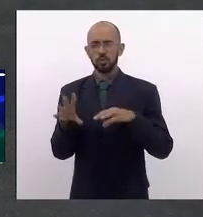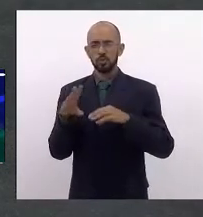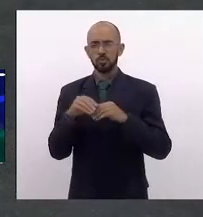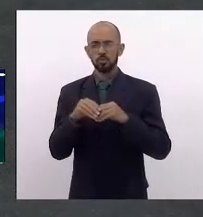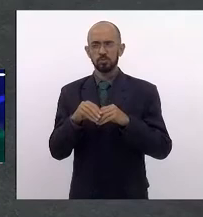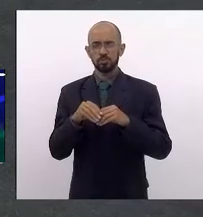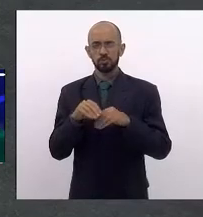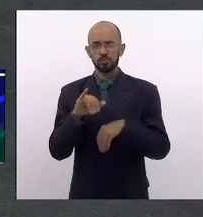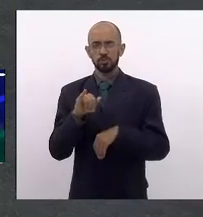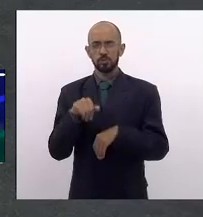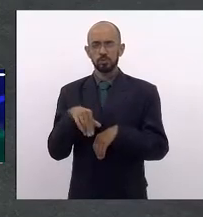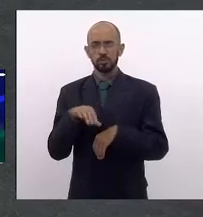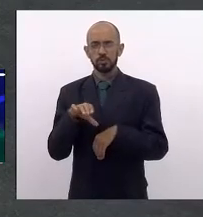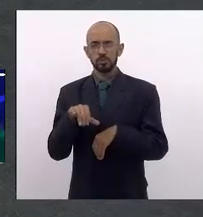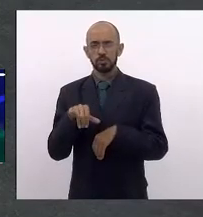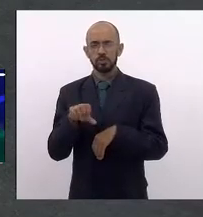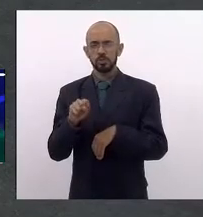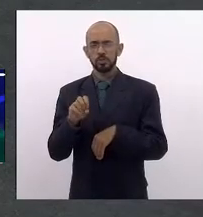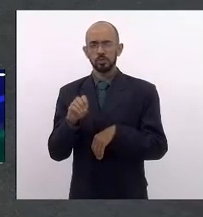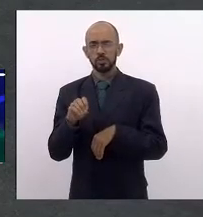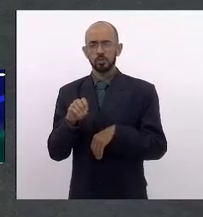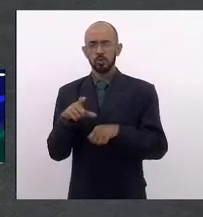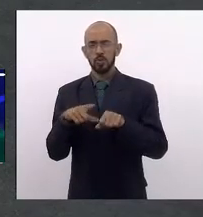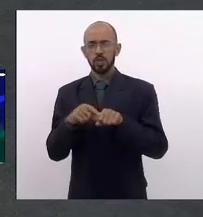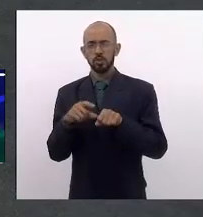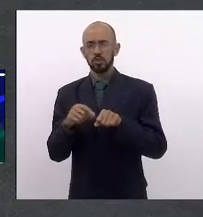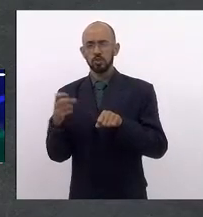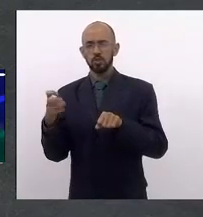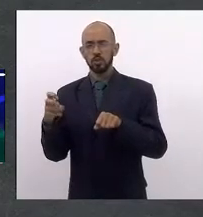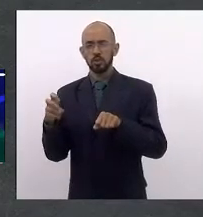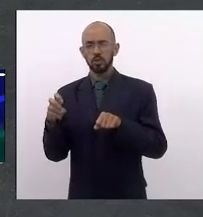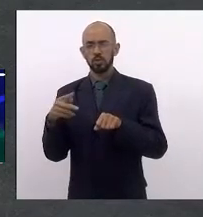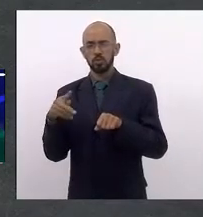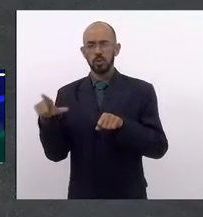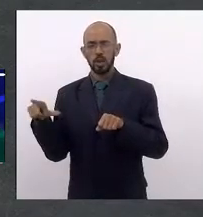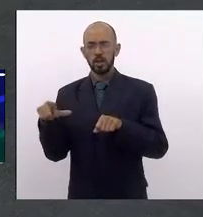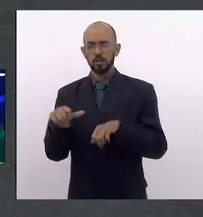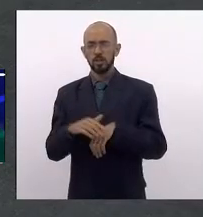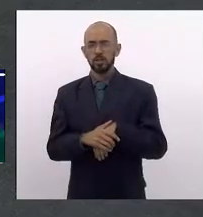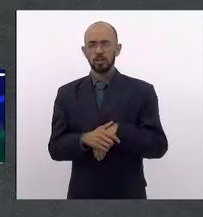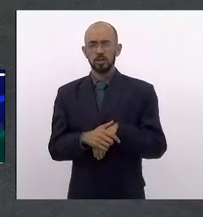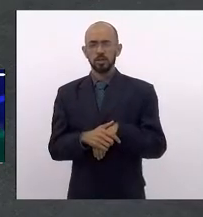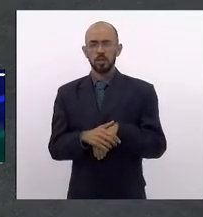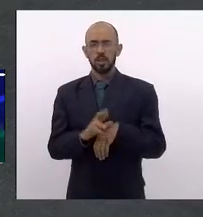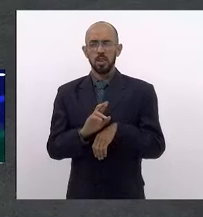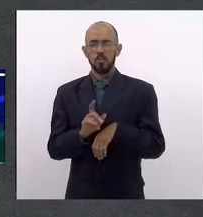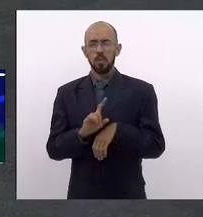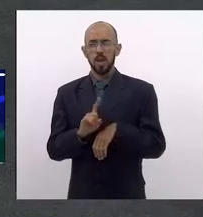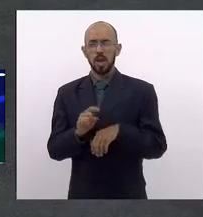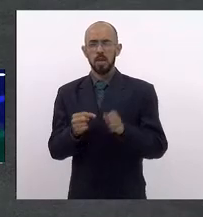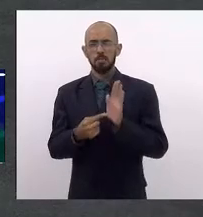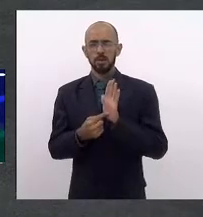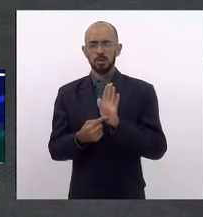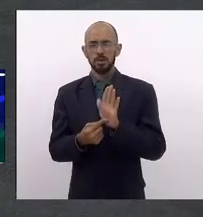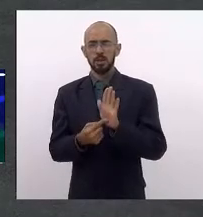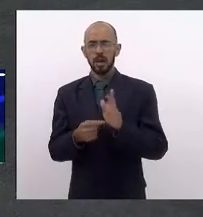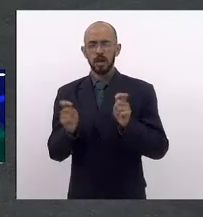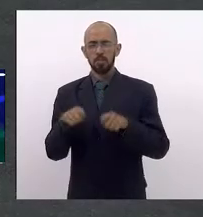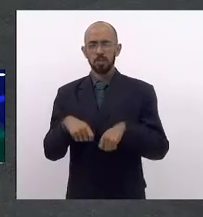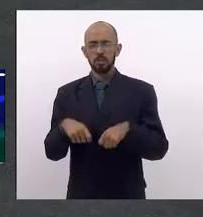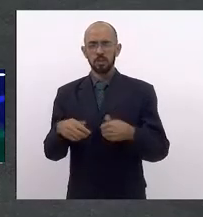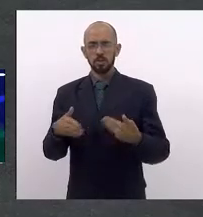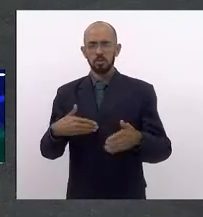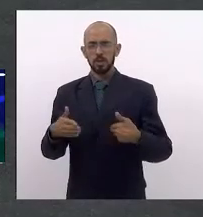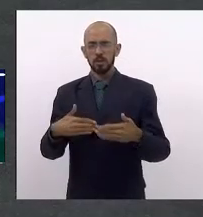inciso ao artigo 5º do projeto e silencioso é não apresentar capacidade operacional